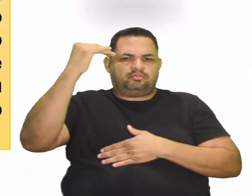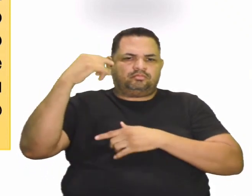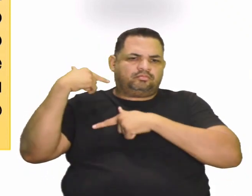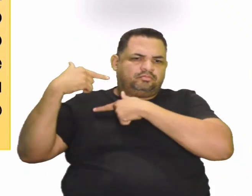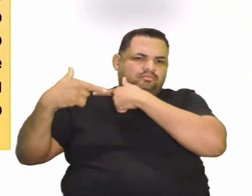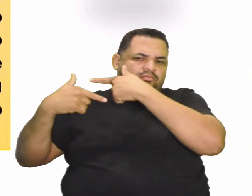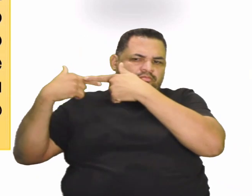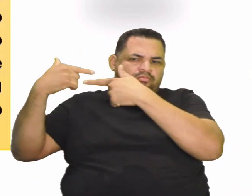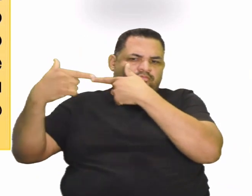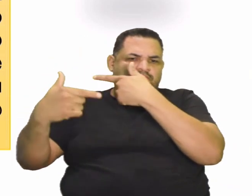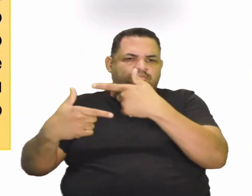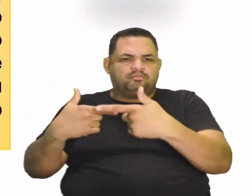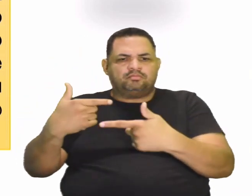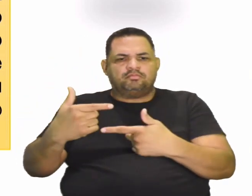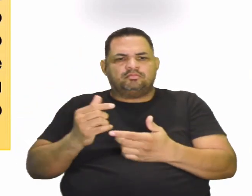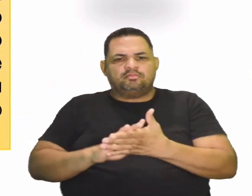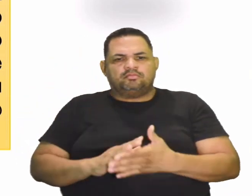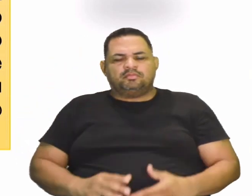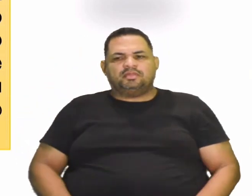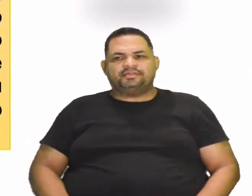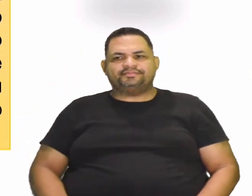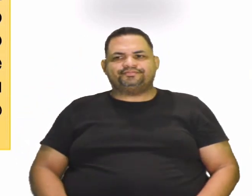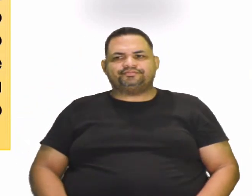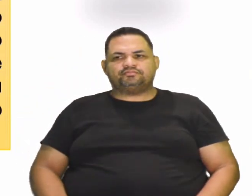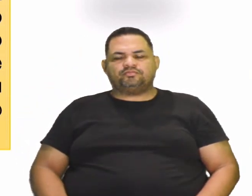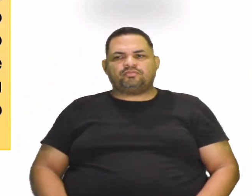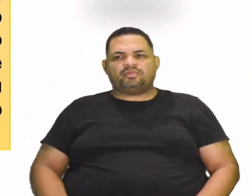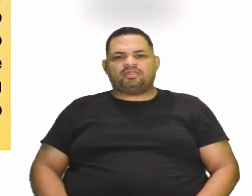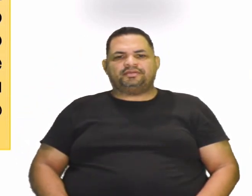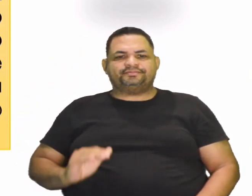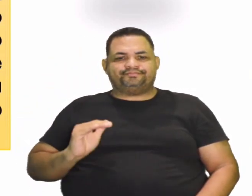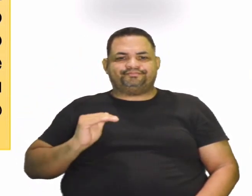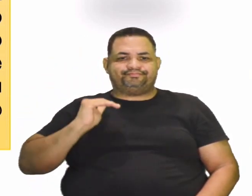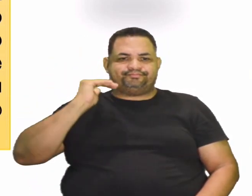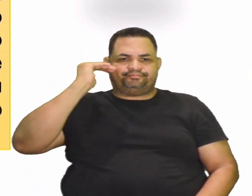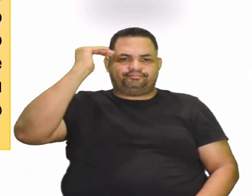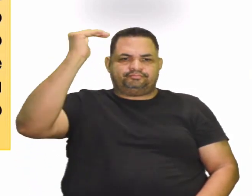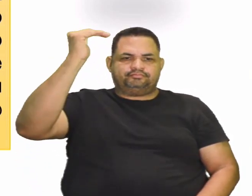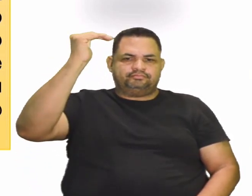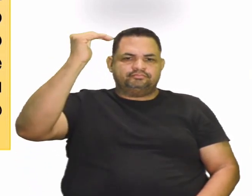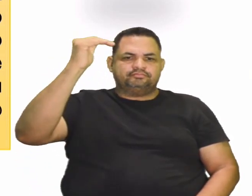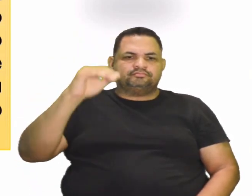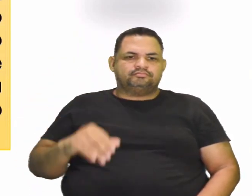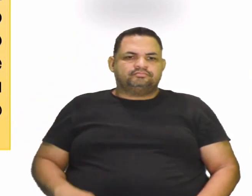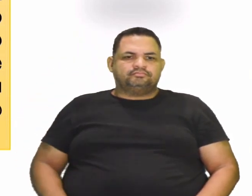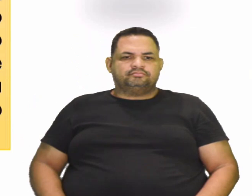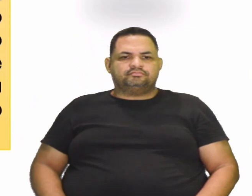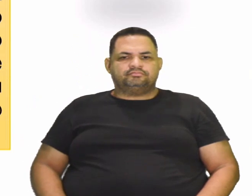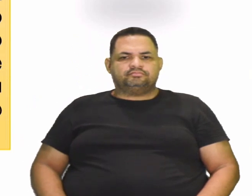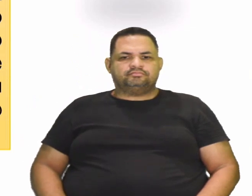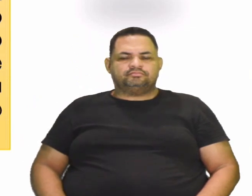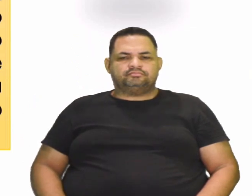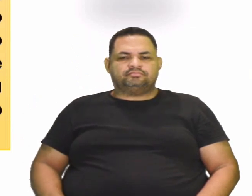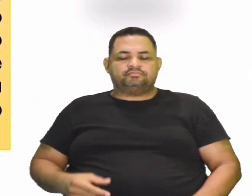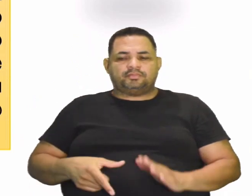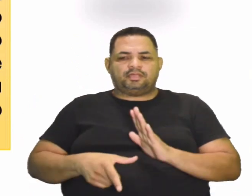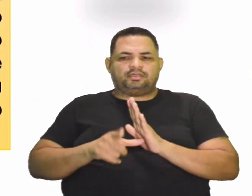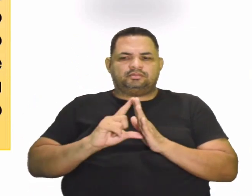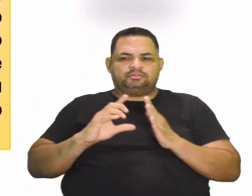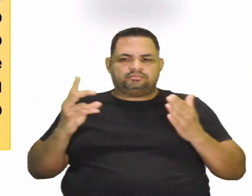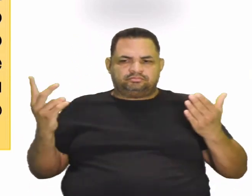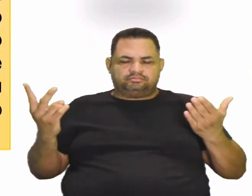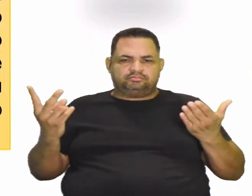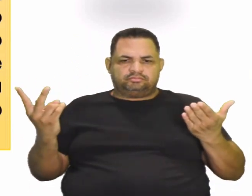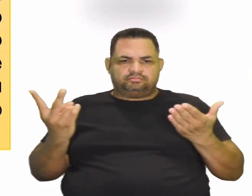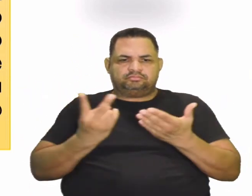superaram essa herança. Então, o Renascimento superou a herança anterior a ela, né?